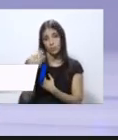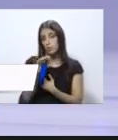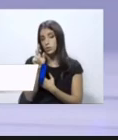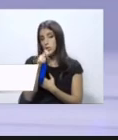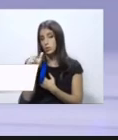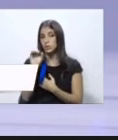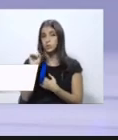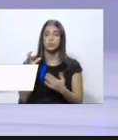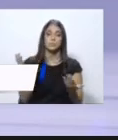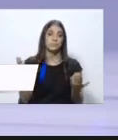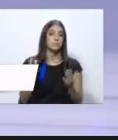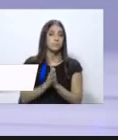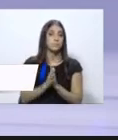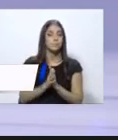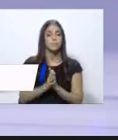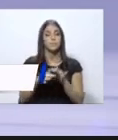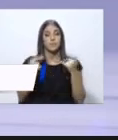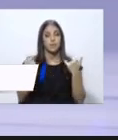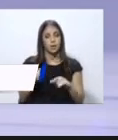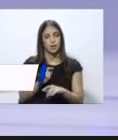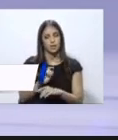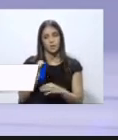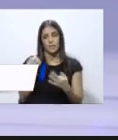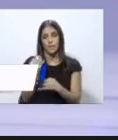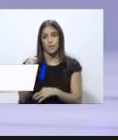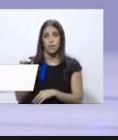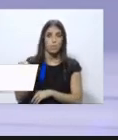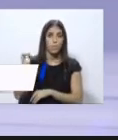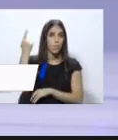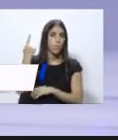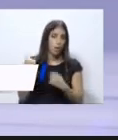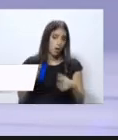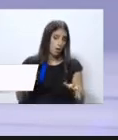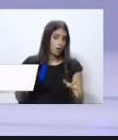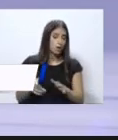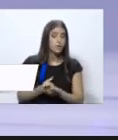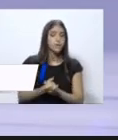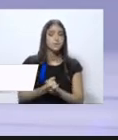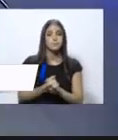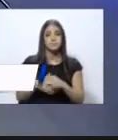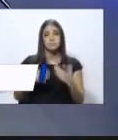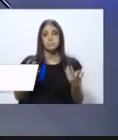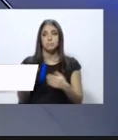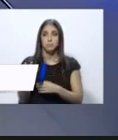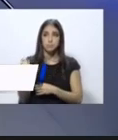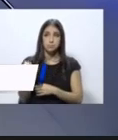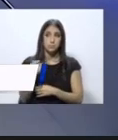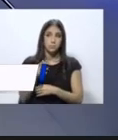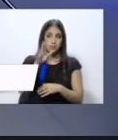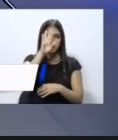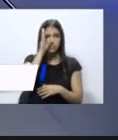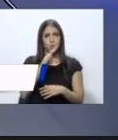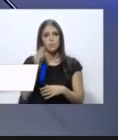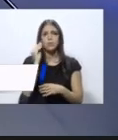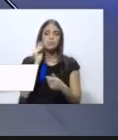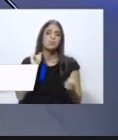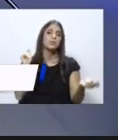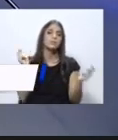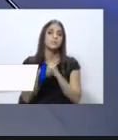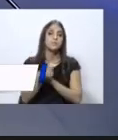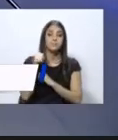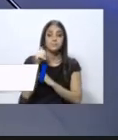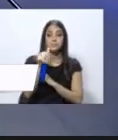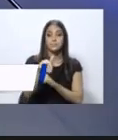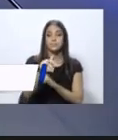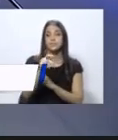muito acutilantes, com grande velocidade pelas alas, e portanto falta-nos saber de facto como é que se vai adaptar o francês